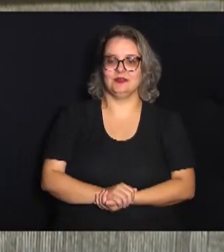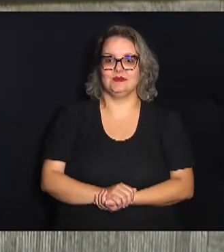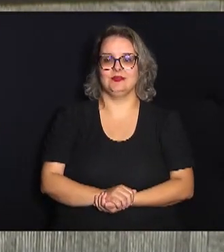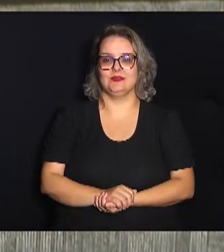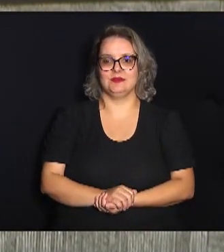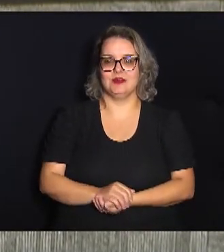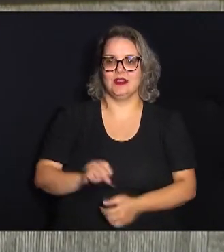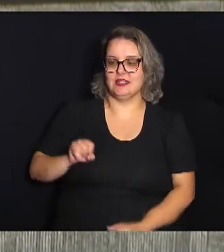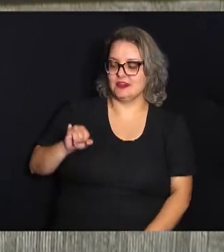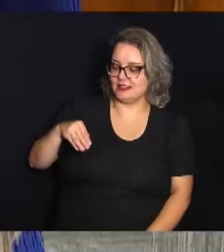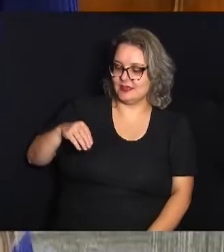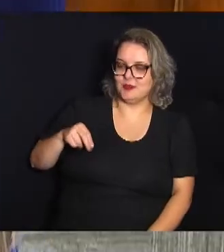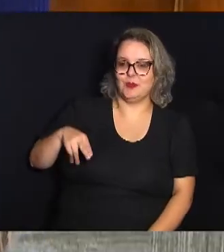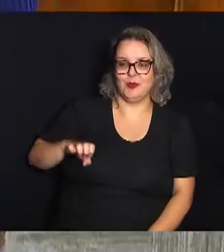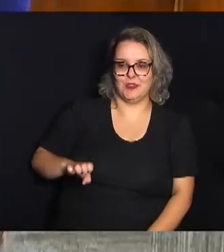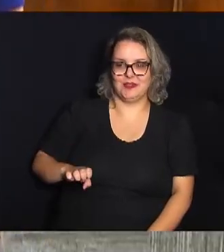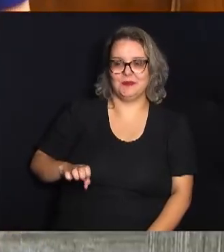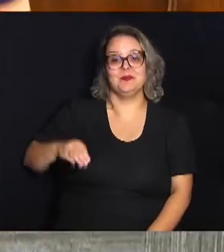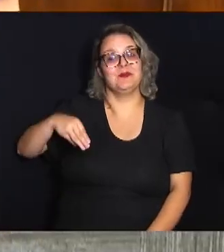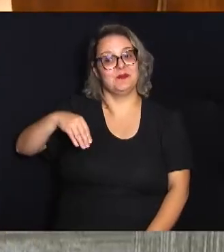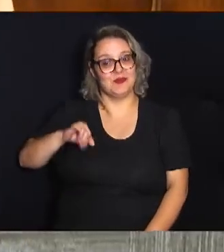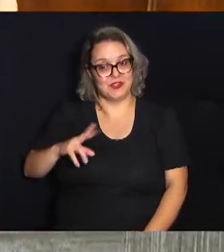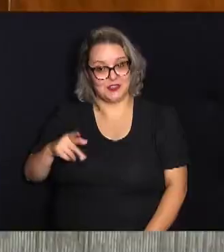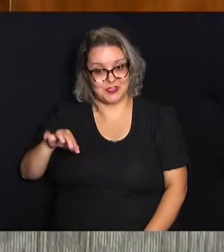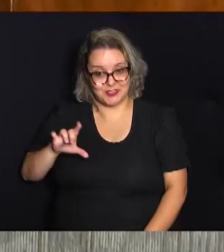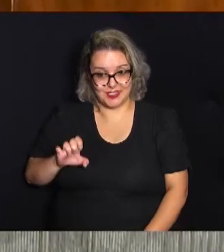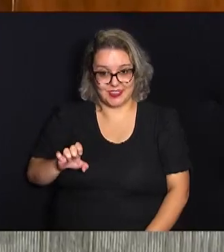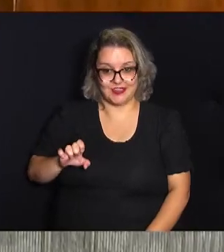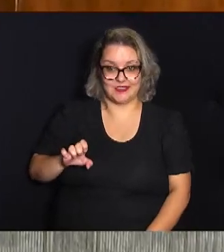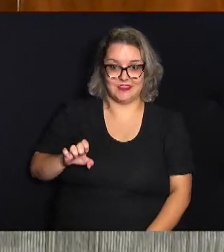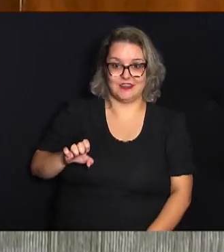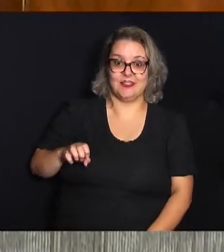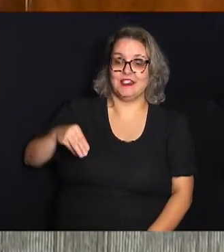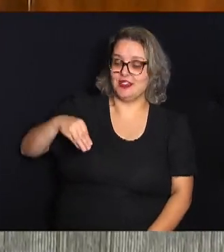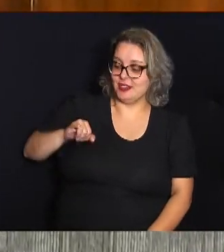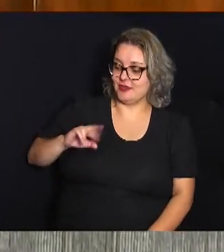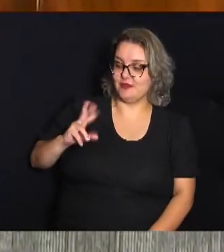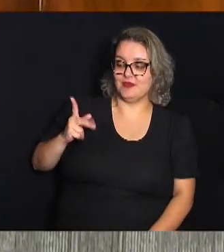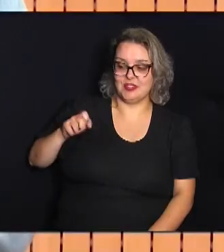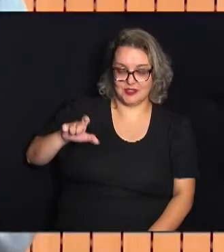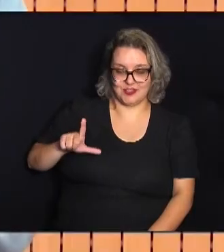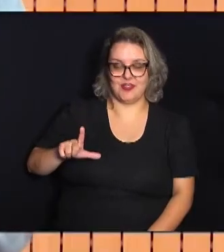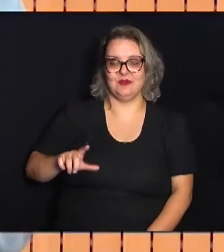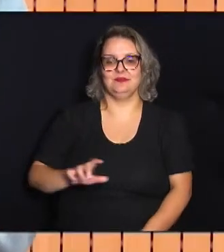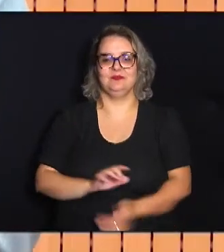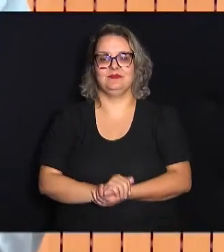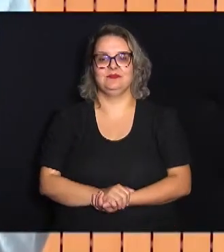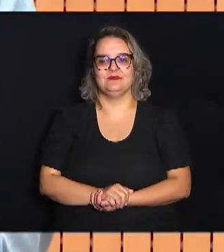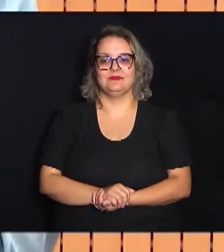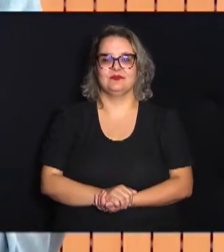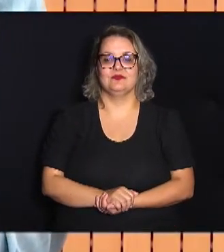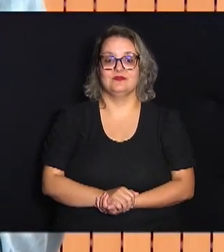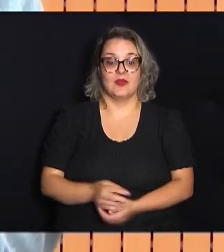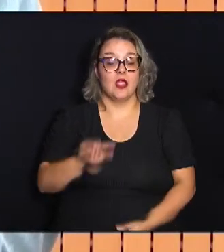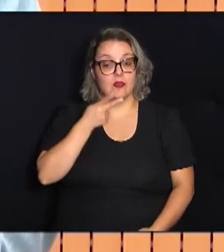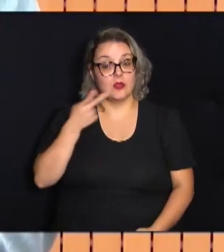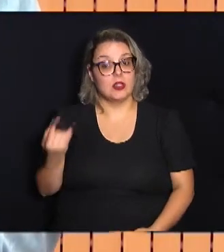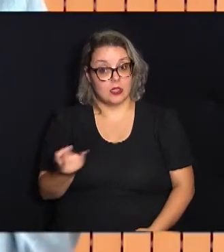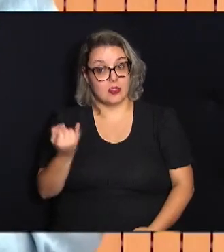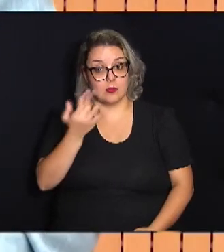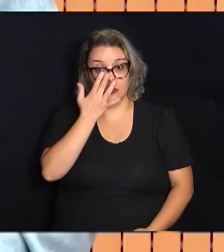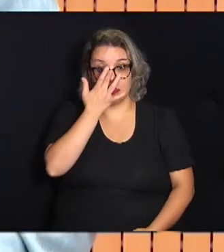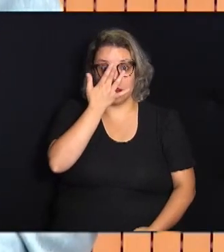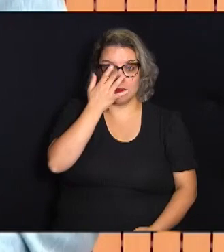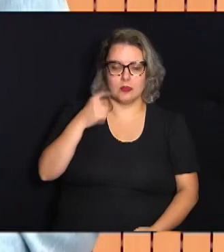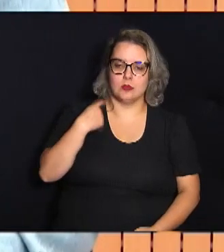Simone Garcia Costa, Michele Ziroldo Silva e Michel de Carvalho Silva. Ressaltar a importância do dentista